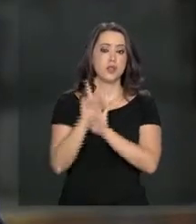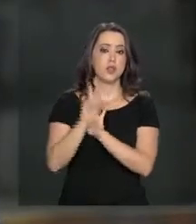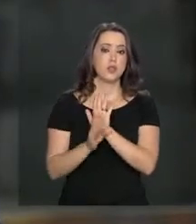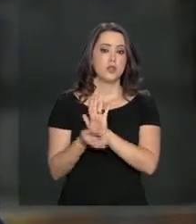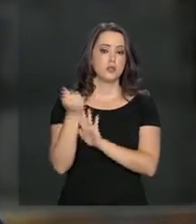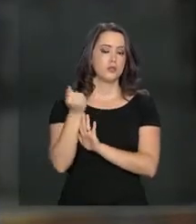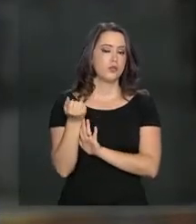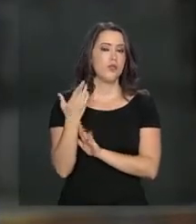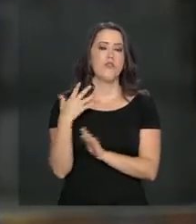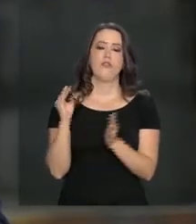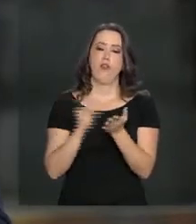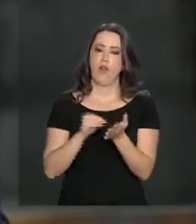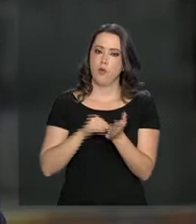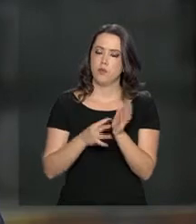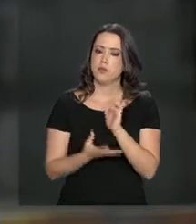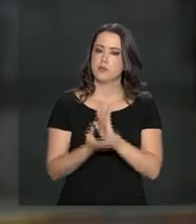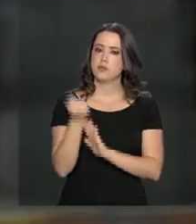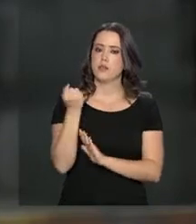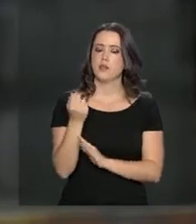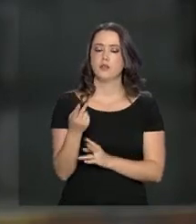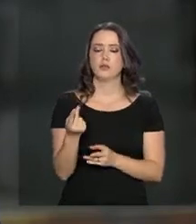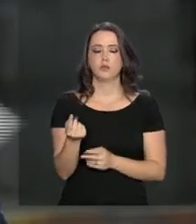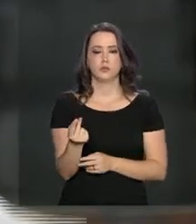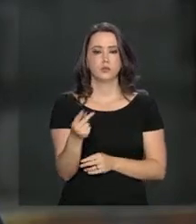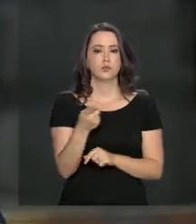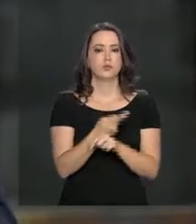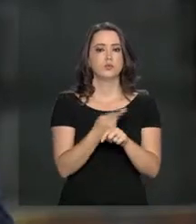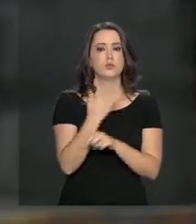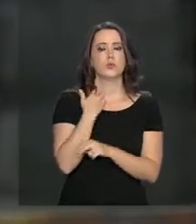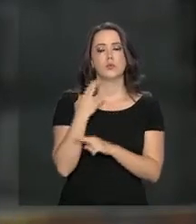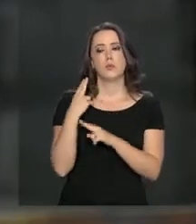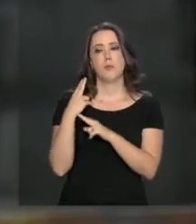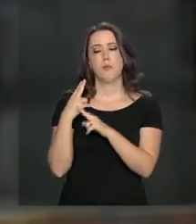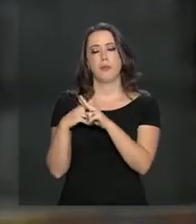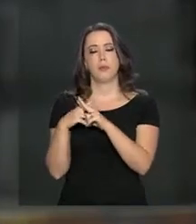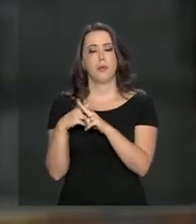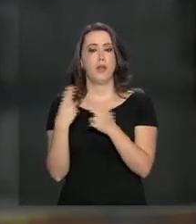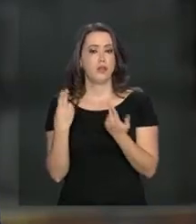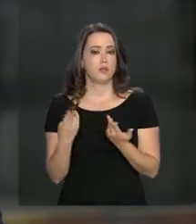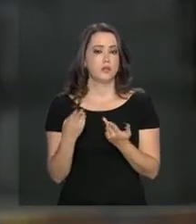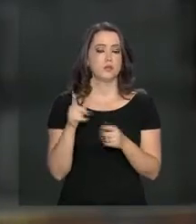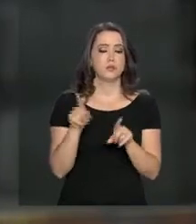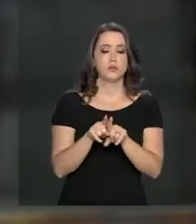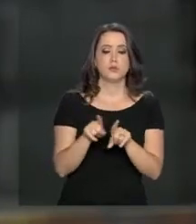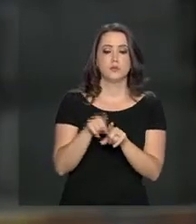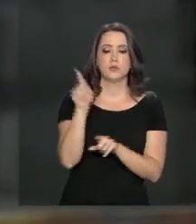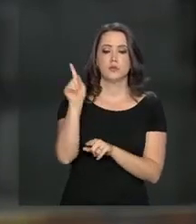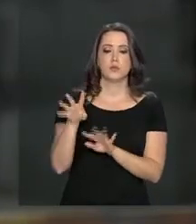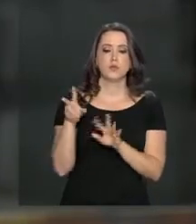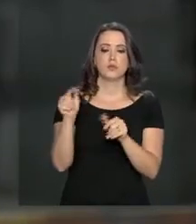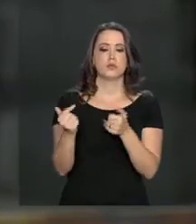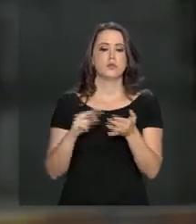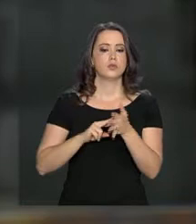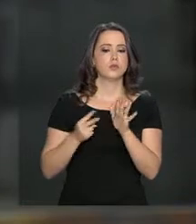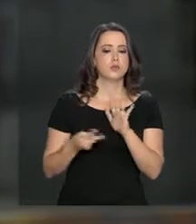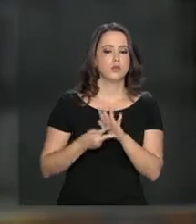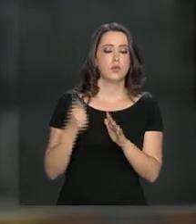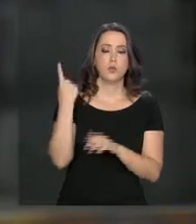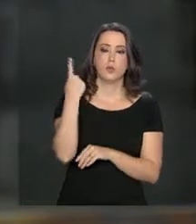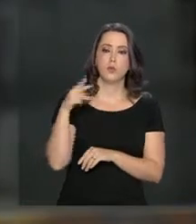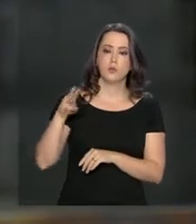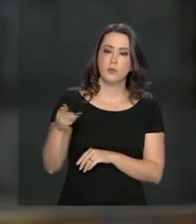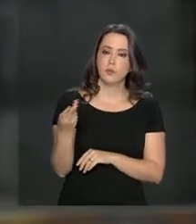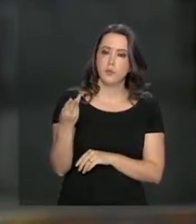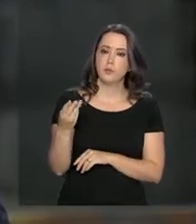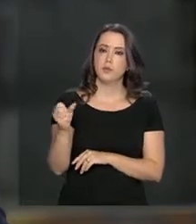benefício não fizeram saque, ainda não procuraram as agências ou algum banco para poder fazer esse saque. Isso é um total, corresponde a 1 milhão